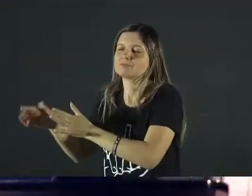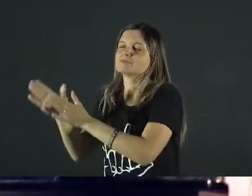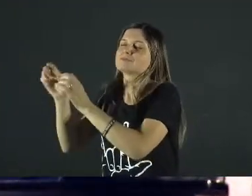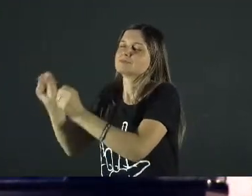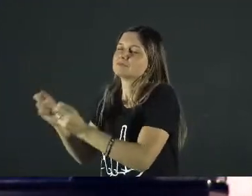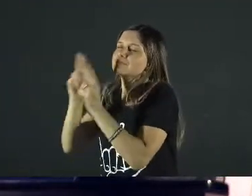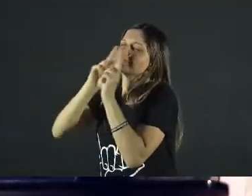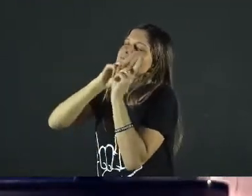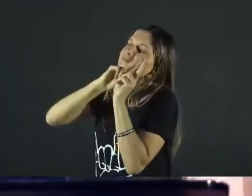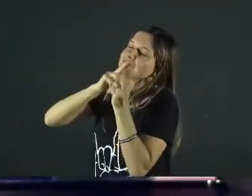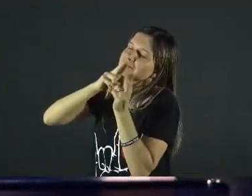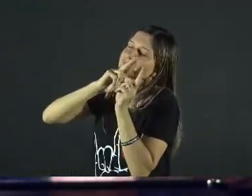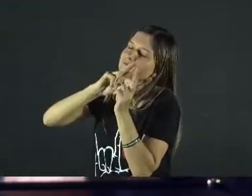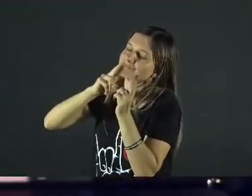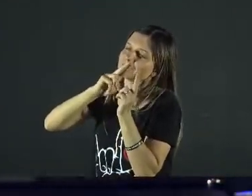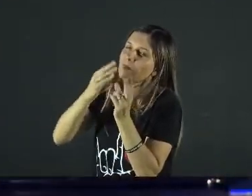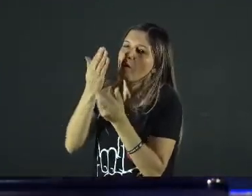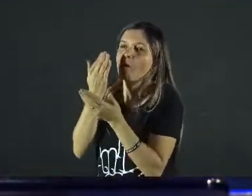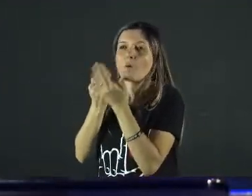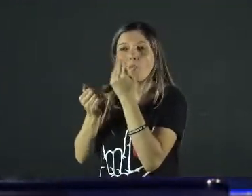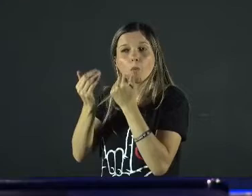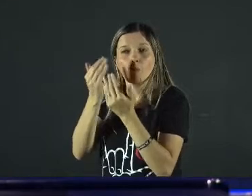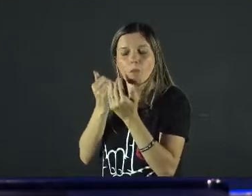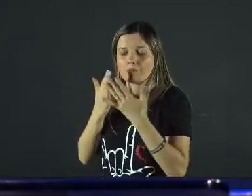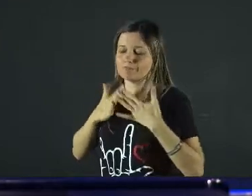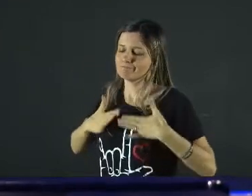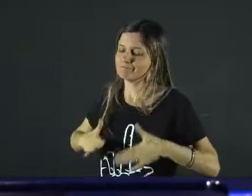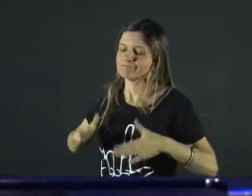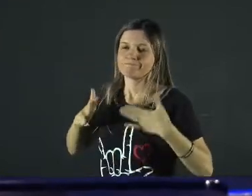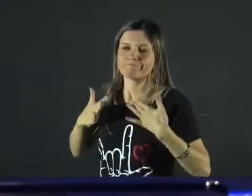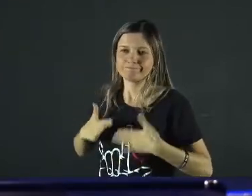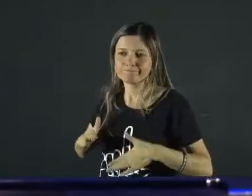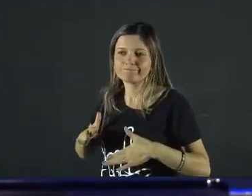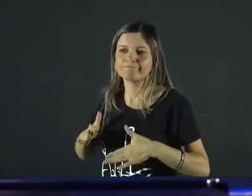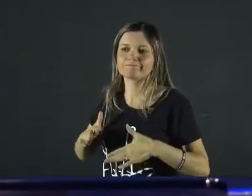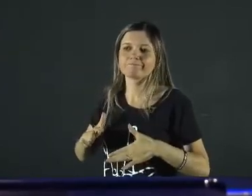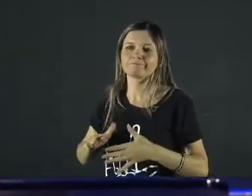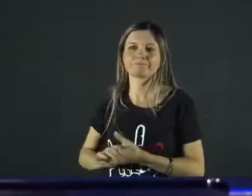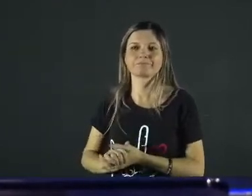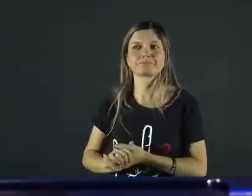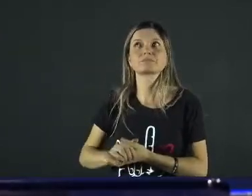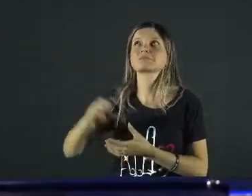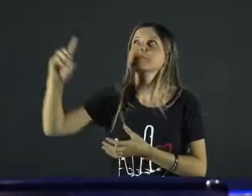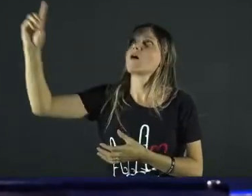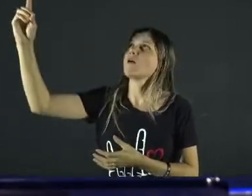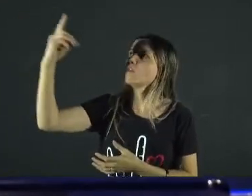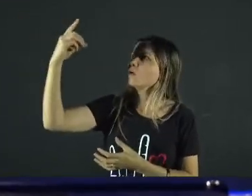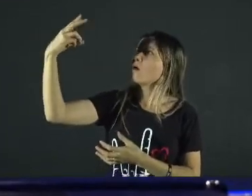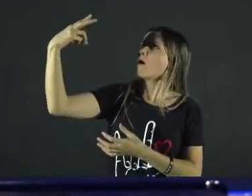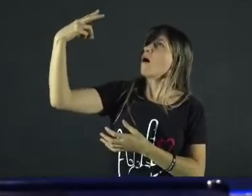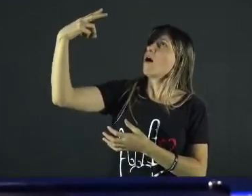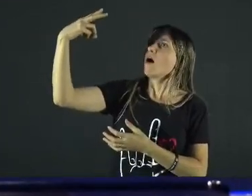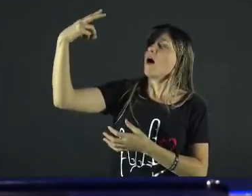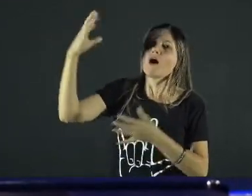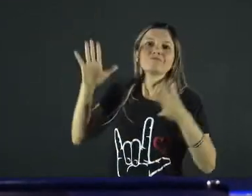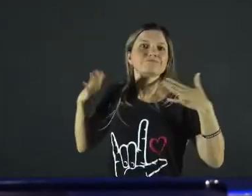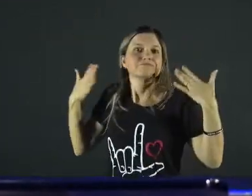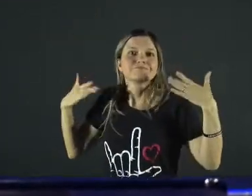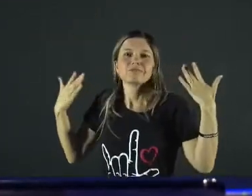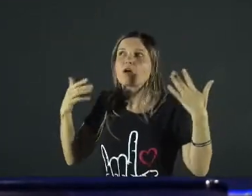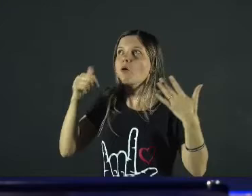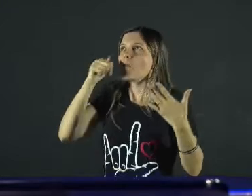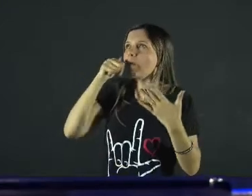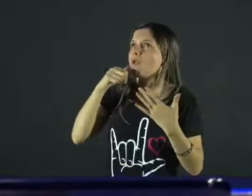repousar, dormir um pouco, tomar uma água fria. E Deus se alegrou do que aquela